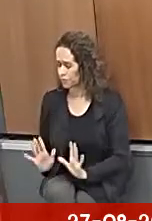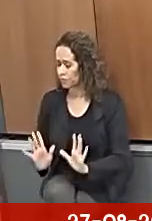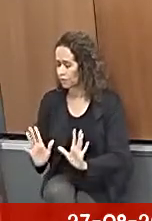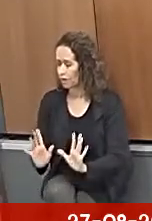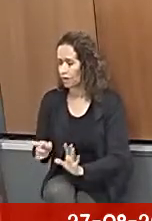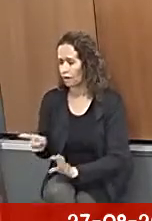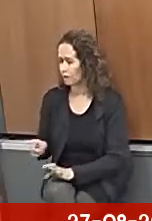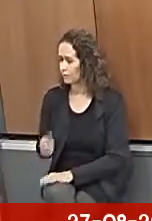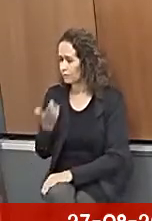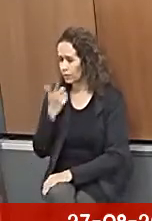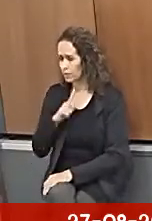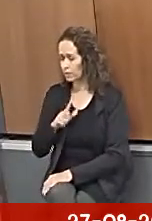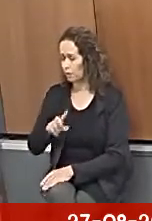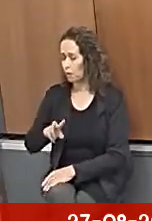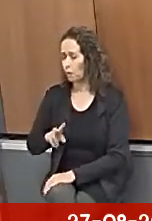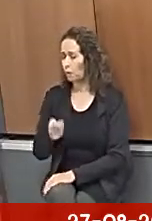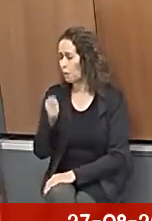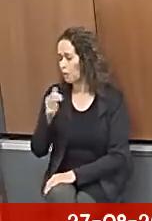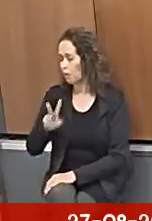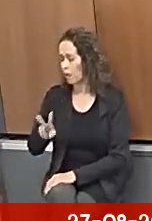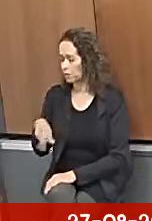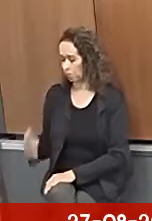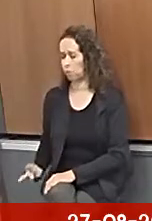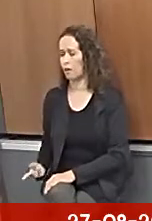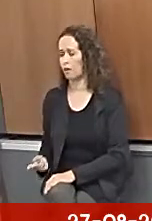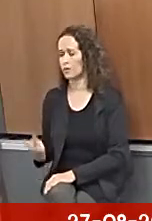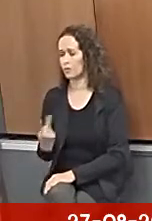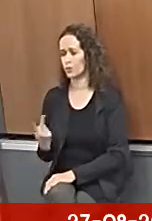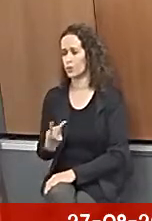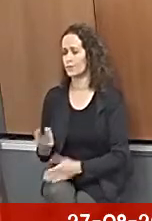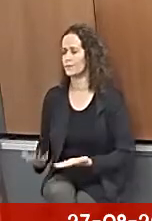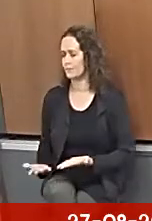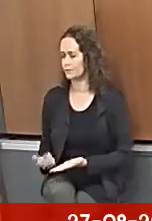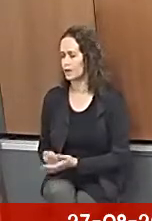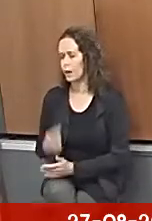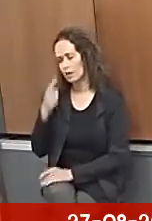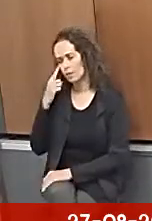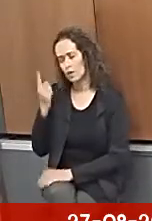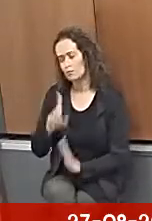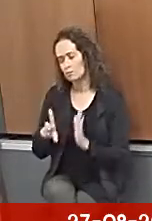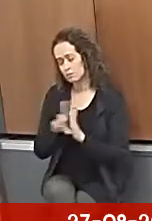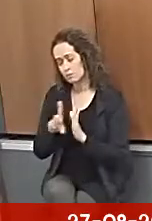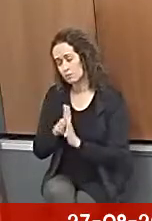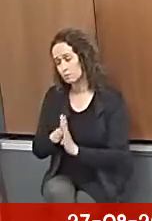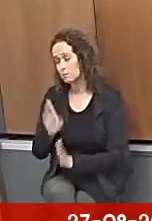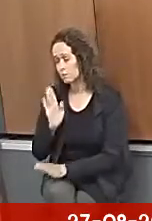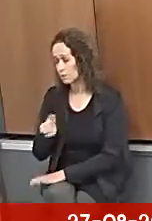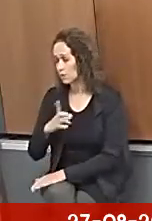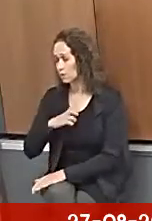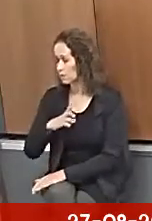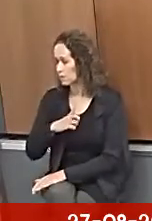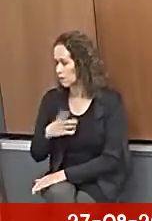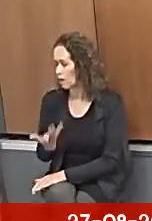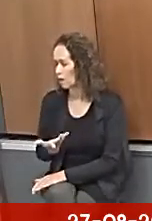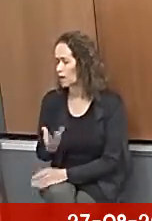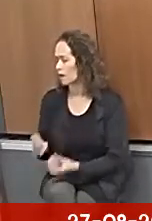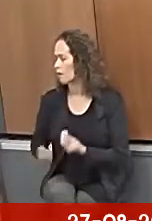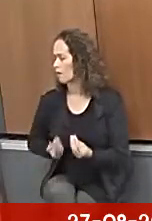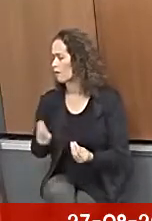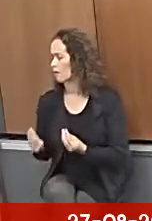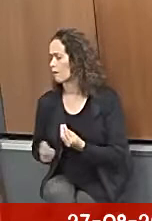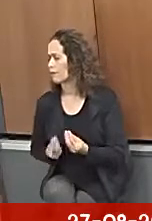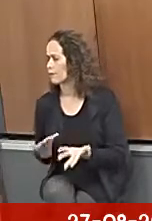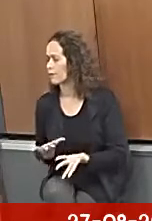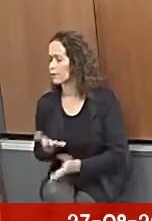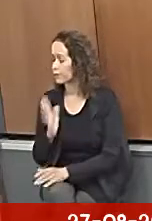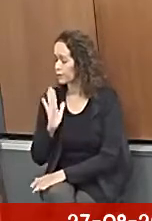aí você pensa assim é é a existe a lei existe a forma mas é